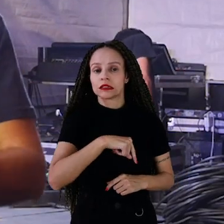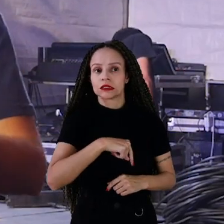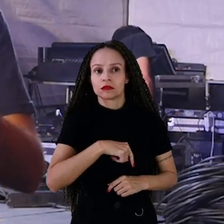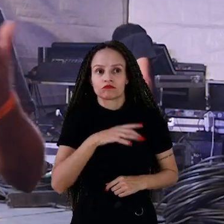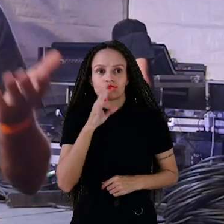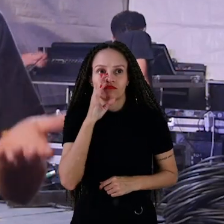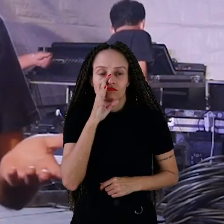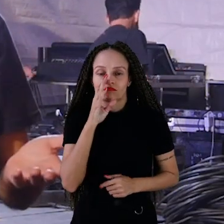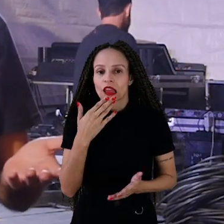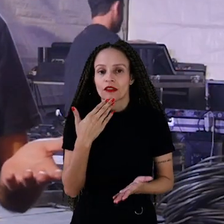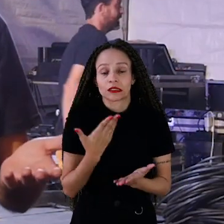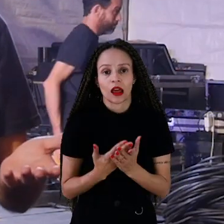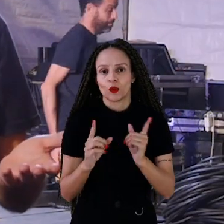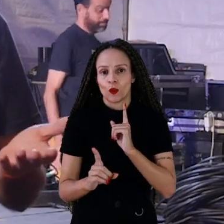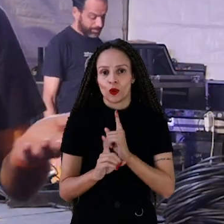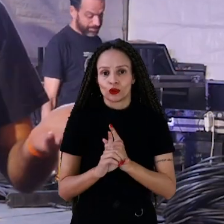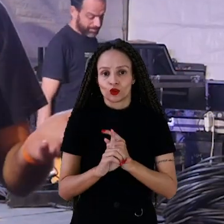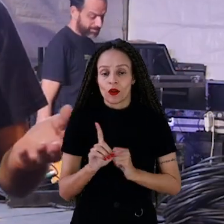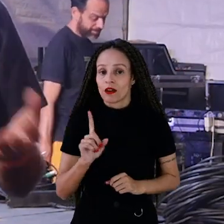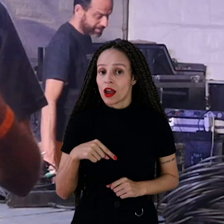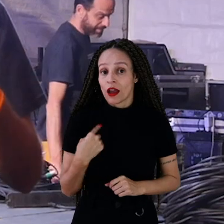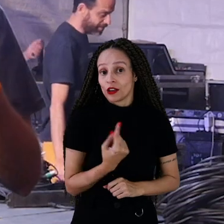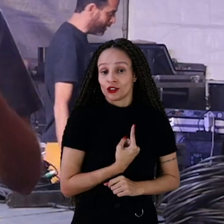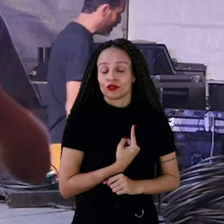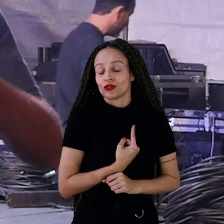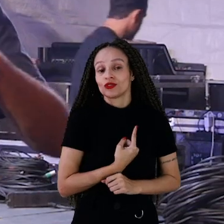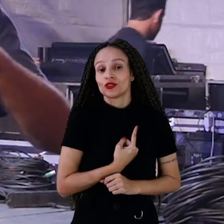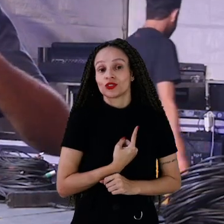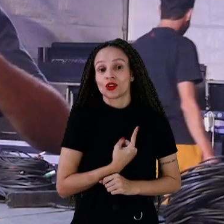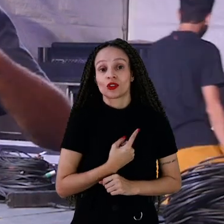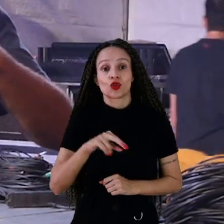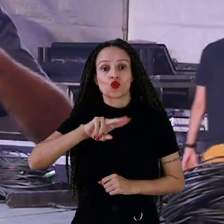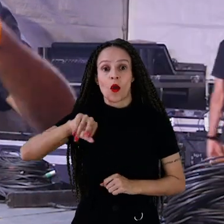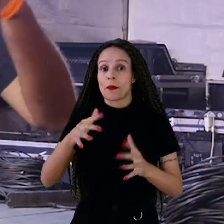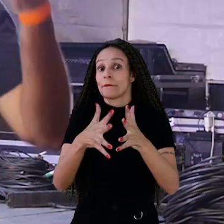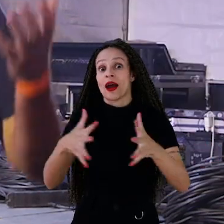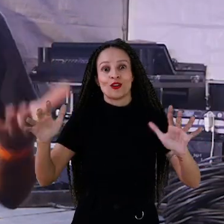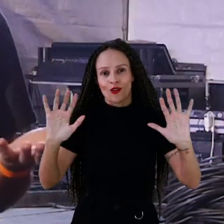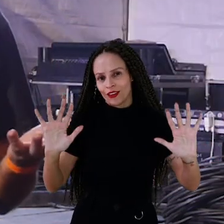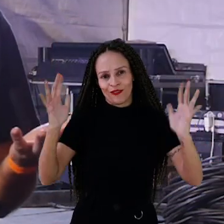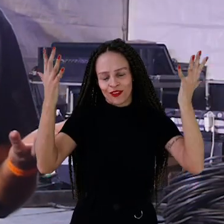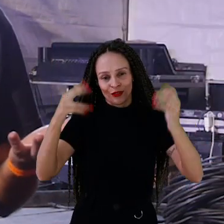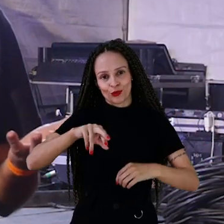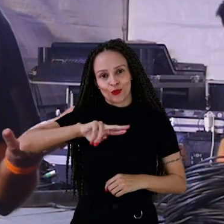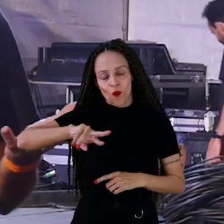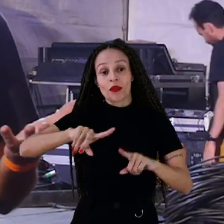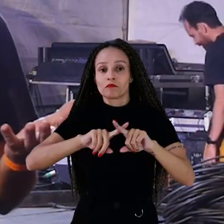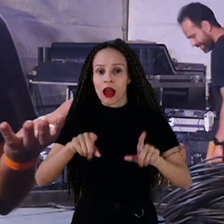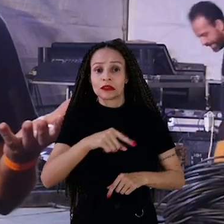estava fascinado com o encontro. Quer dizer, a gente não é o maior evento,